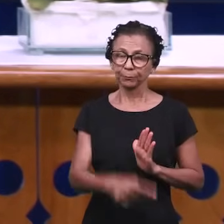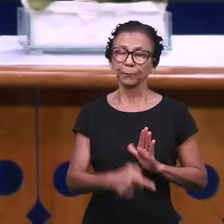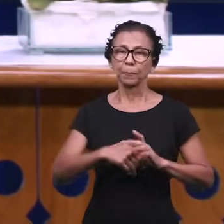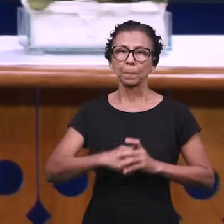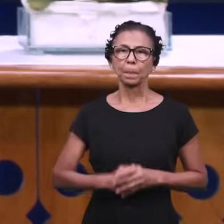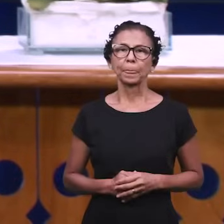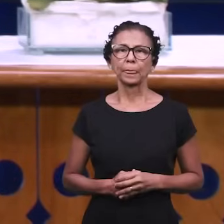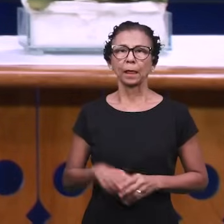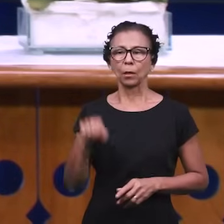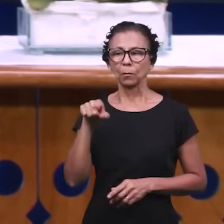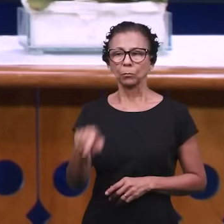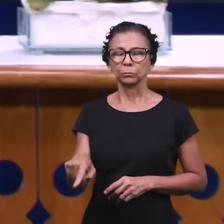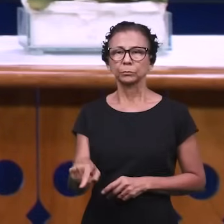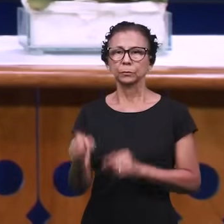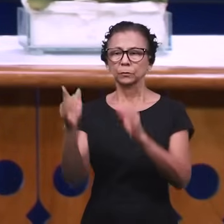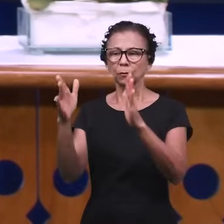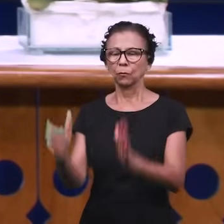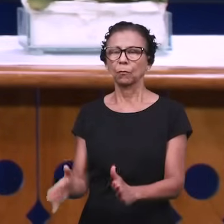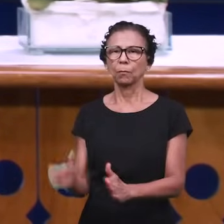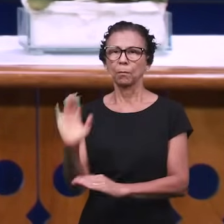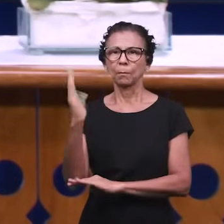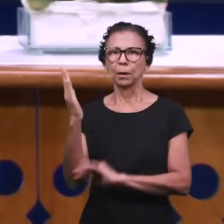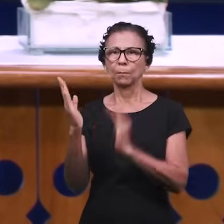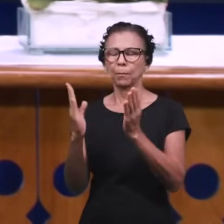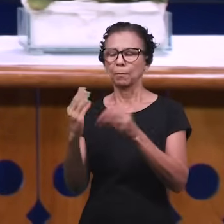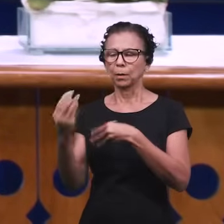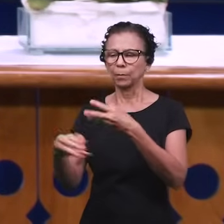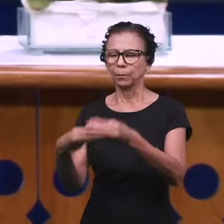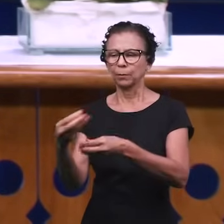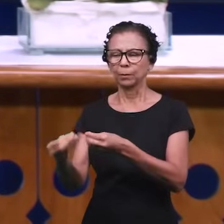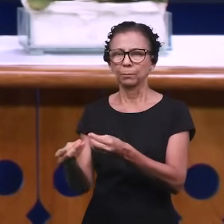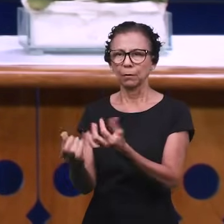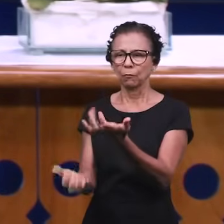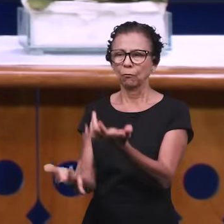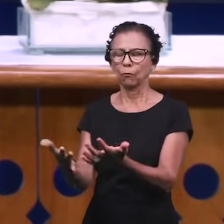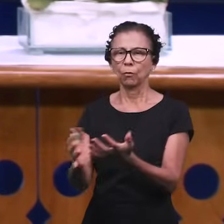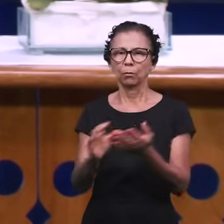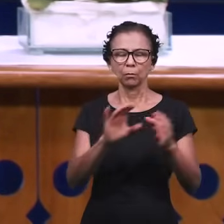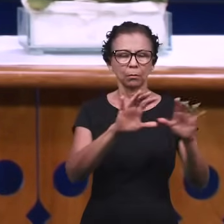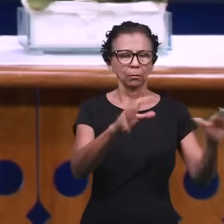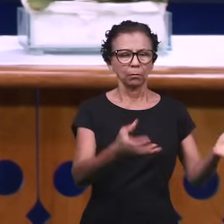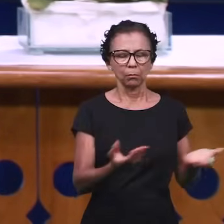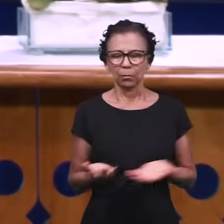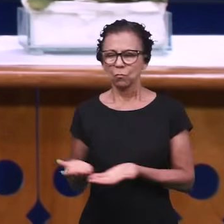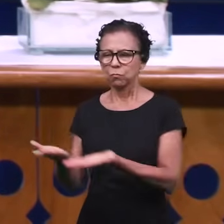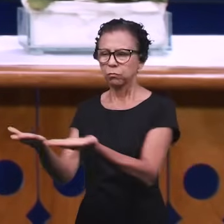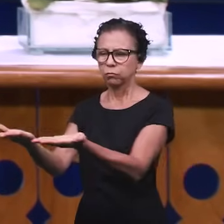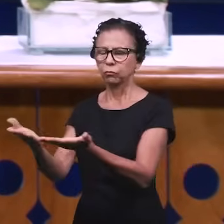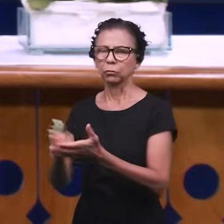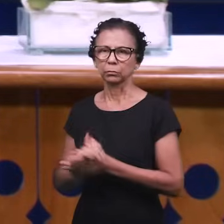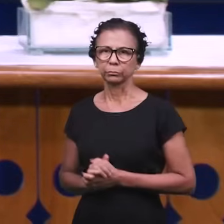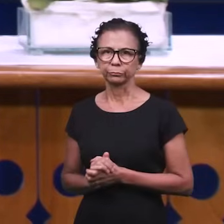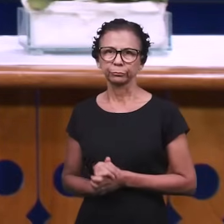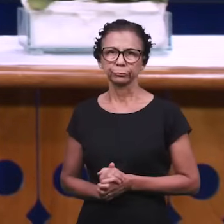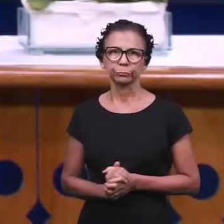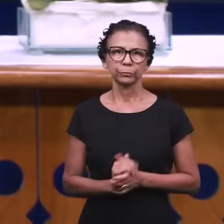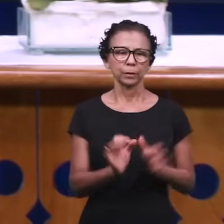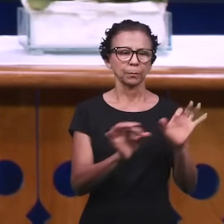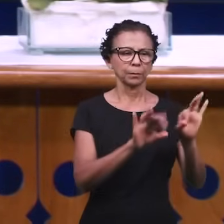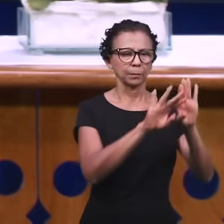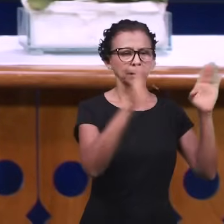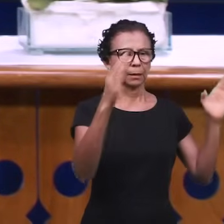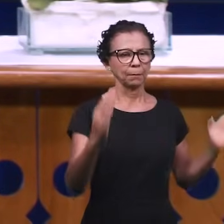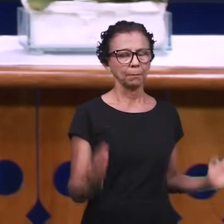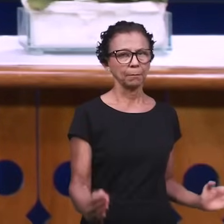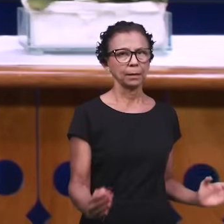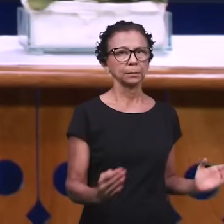Depois assar no forno a lenha e depois colocar a mesa com os demais elementos da